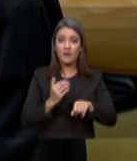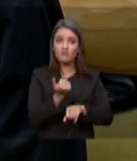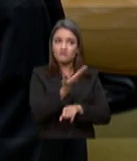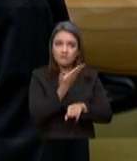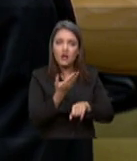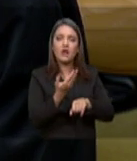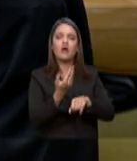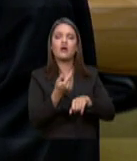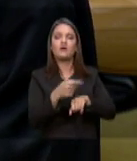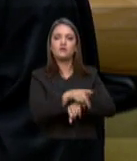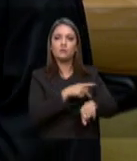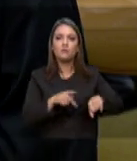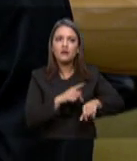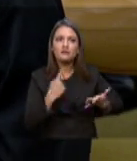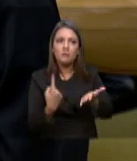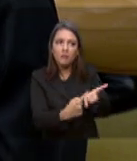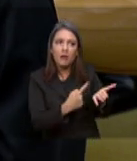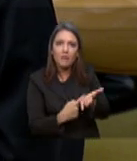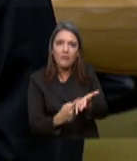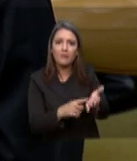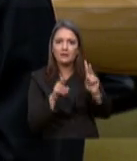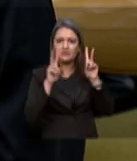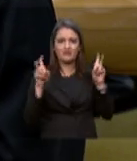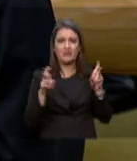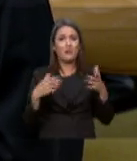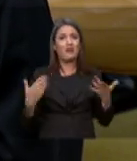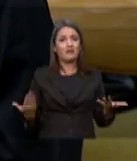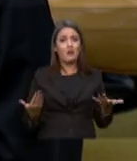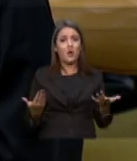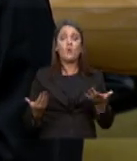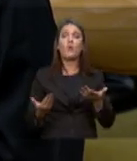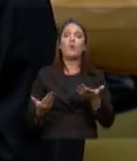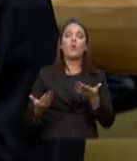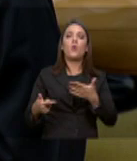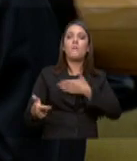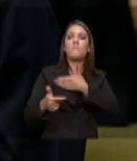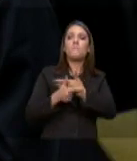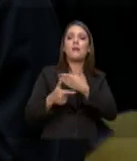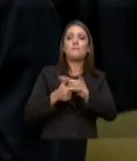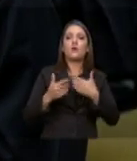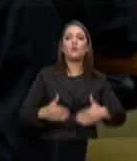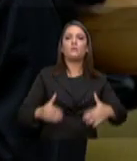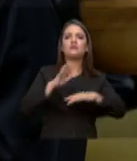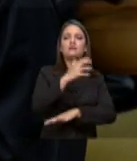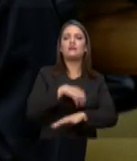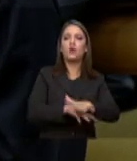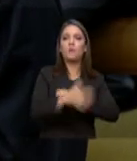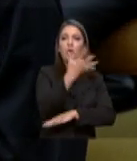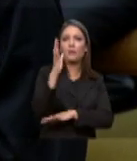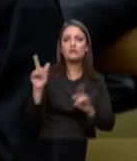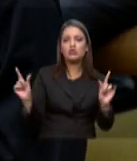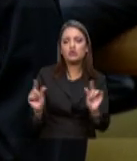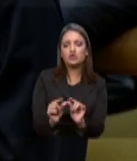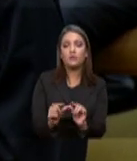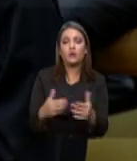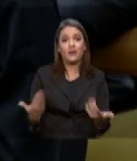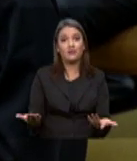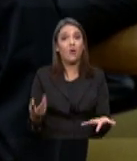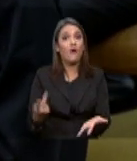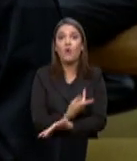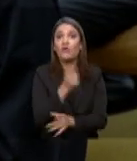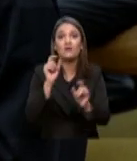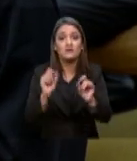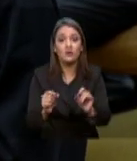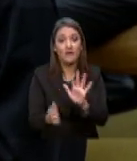sobre o tema. Esse enxugamento das atribuições do Ministério do Meio Ambiente, sem dúvida, abriu caminho para o desmonte